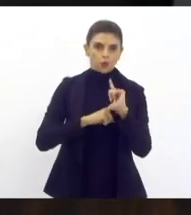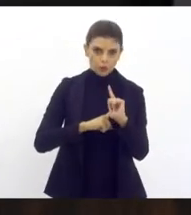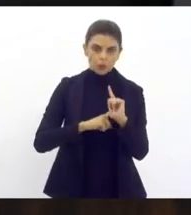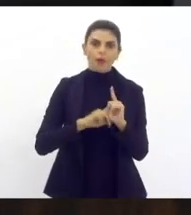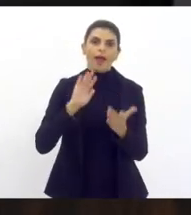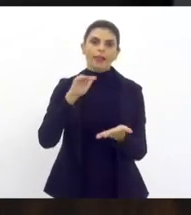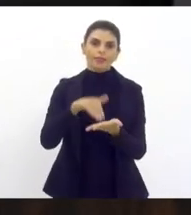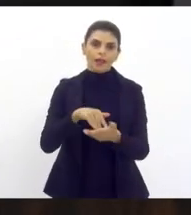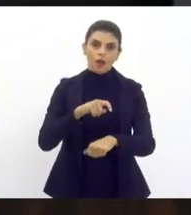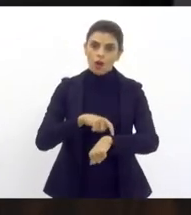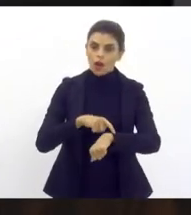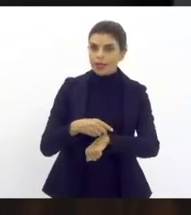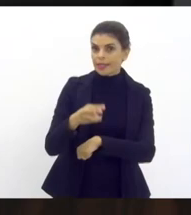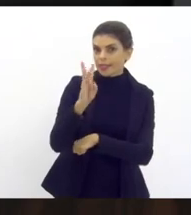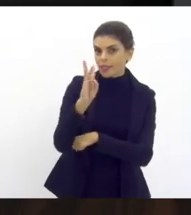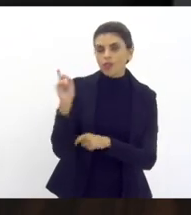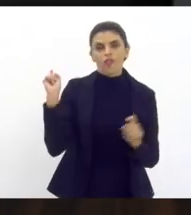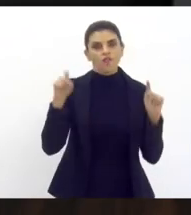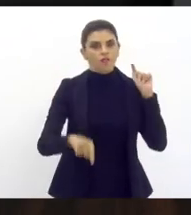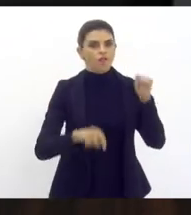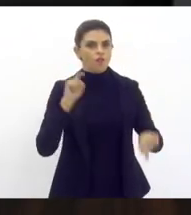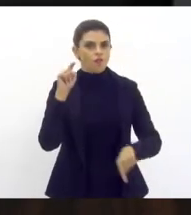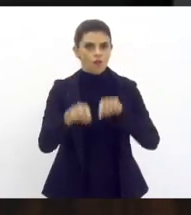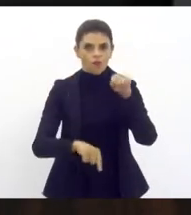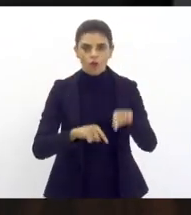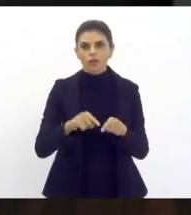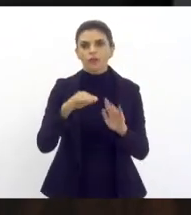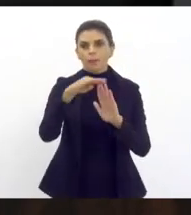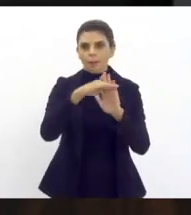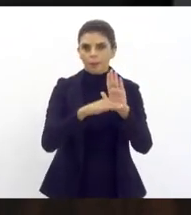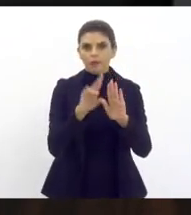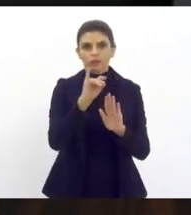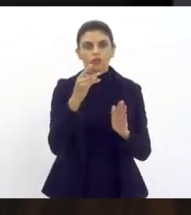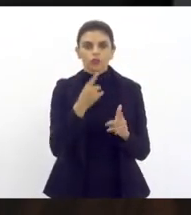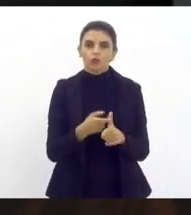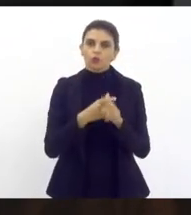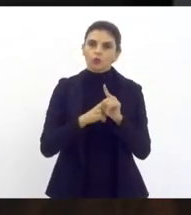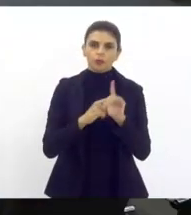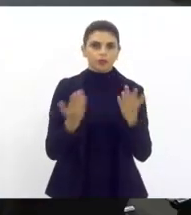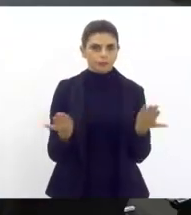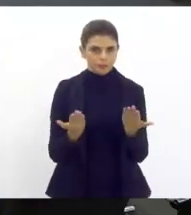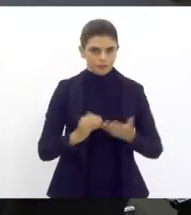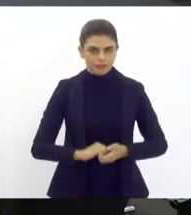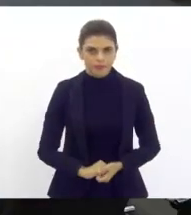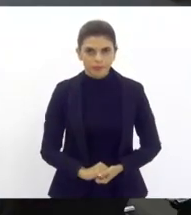até às 15 horas, quando retornaremos com a ordem do dia. Está suspensa a sessão.